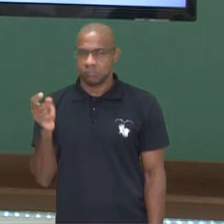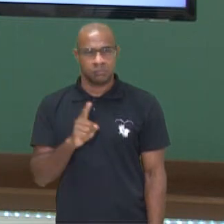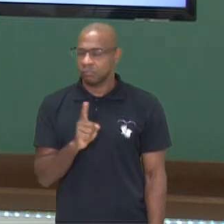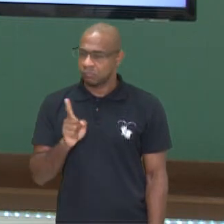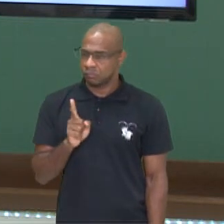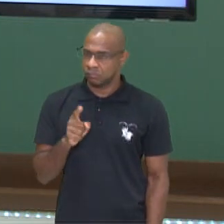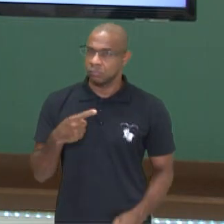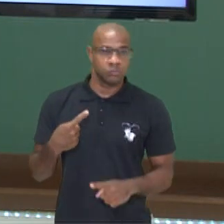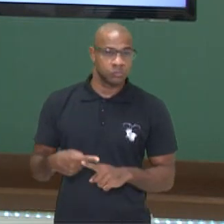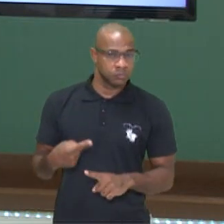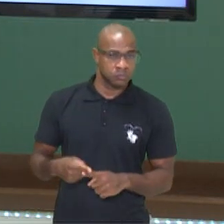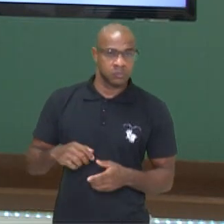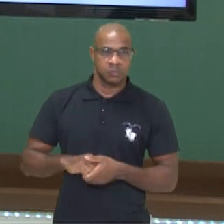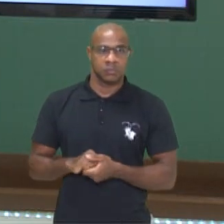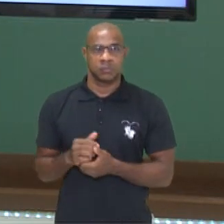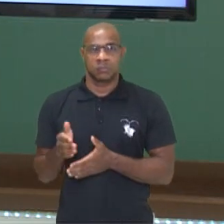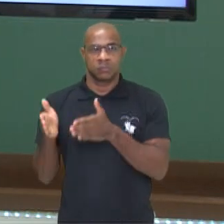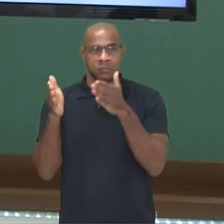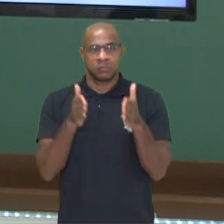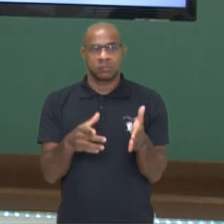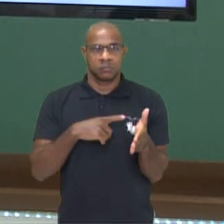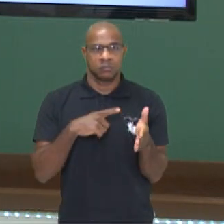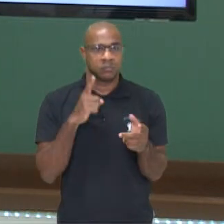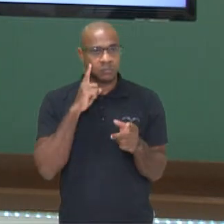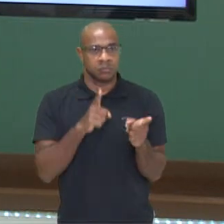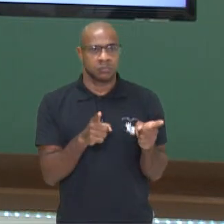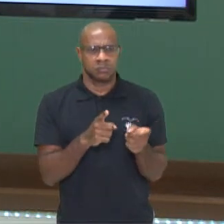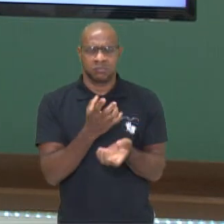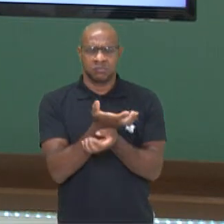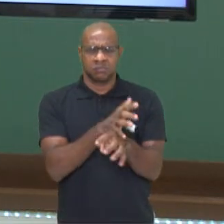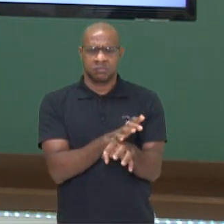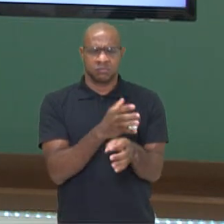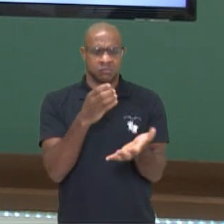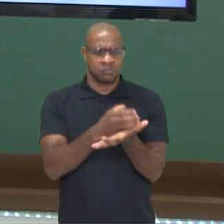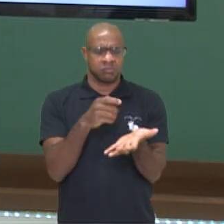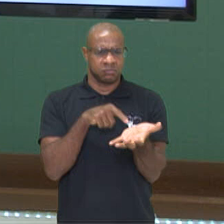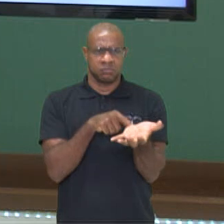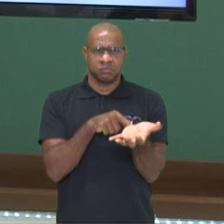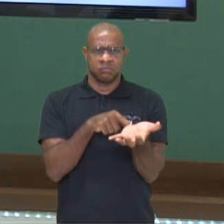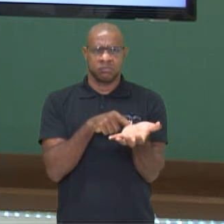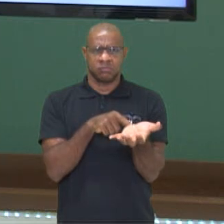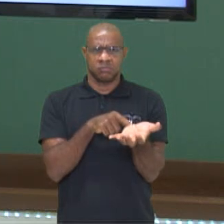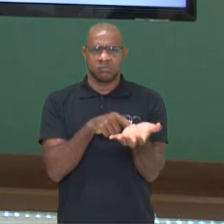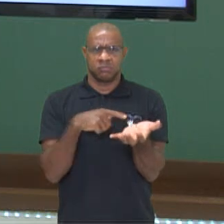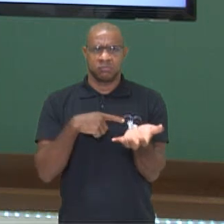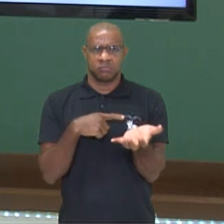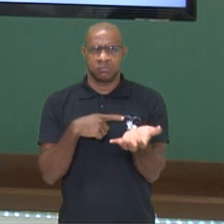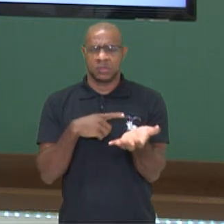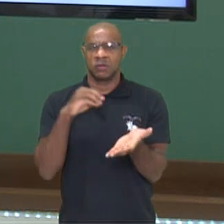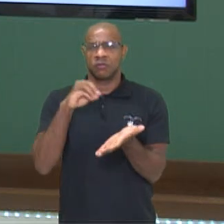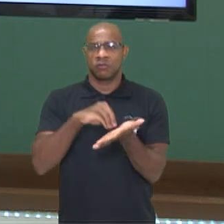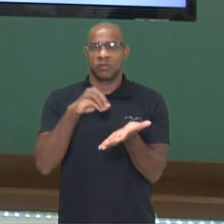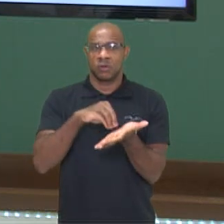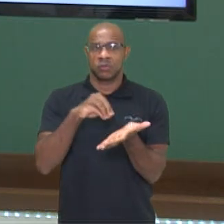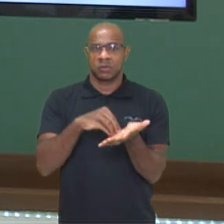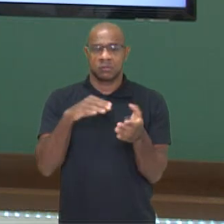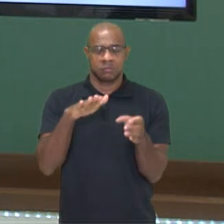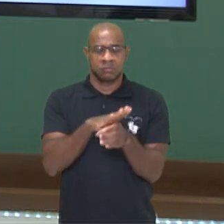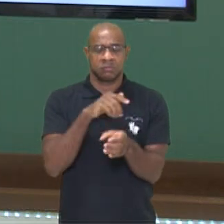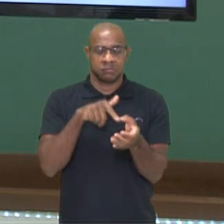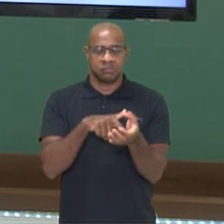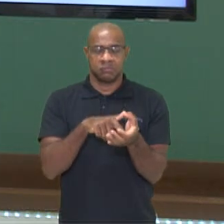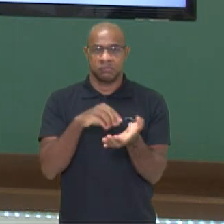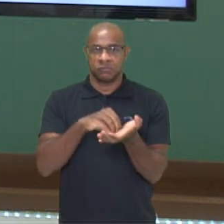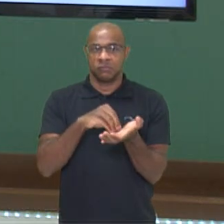quê? Aqui nós temos uma interpretação de que o copo está vazio, que ele está incompleto. Já